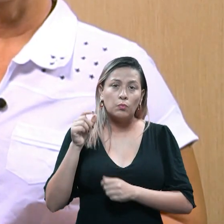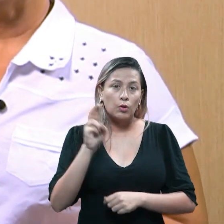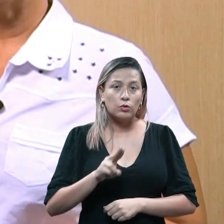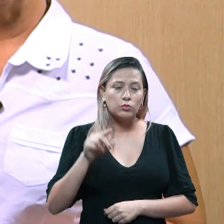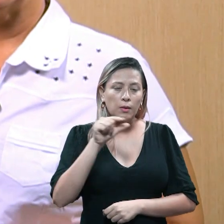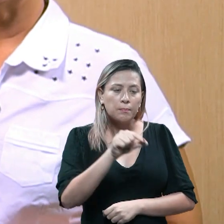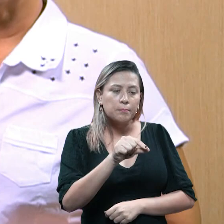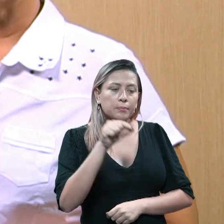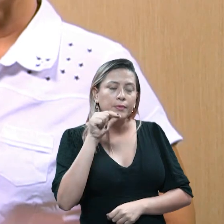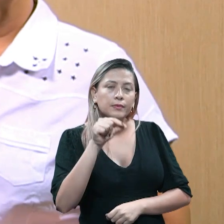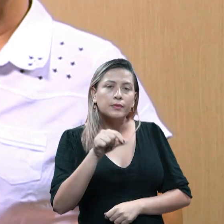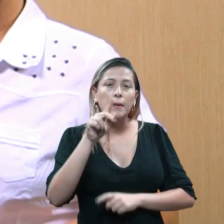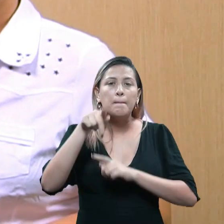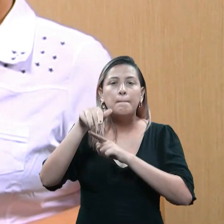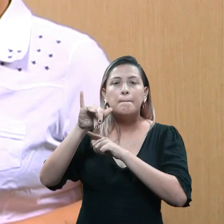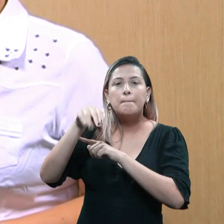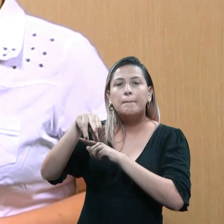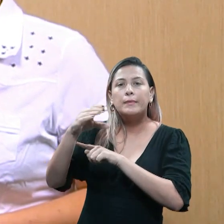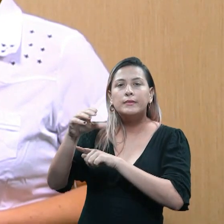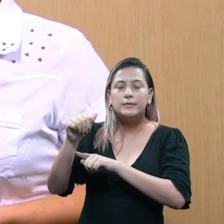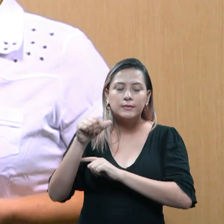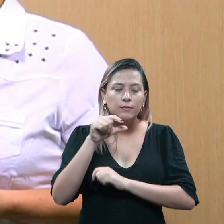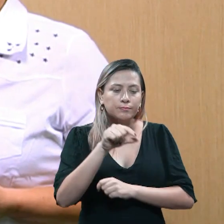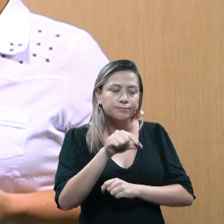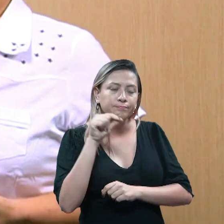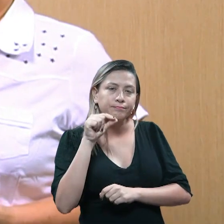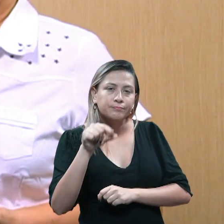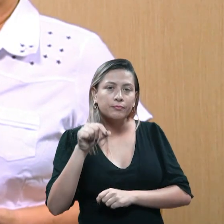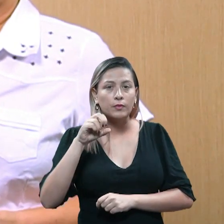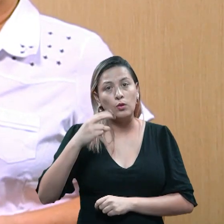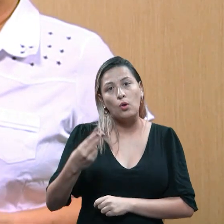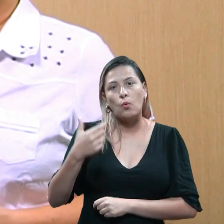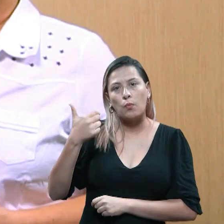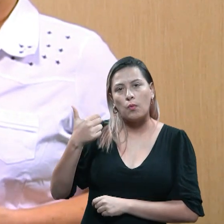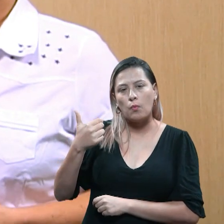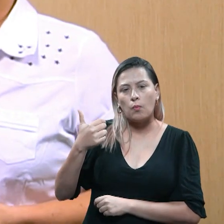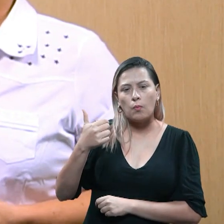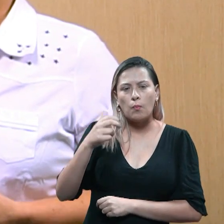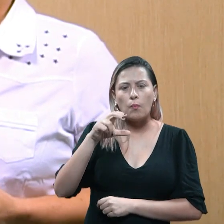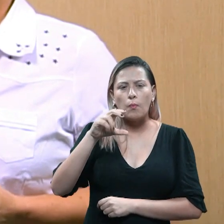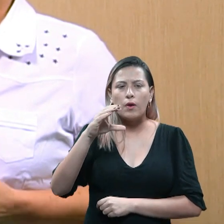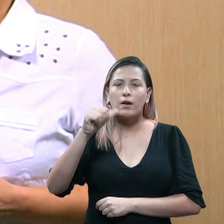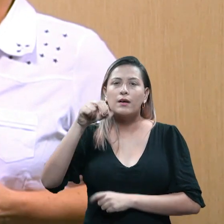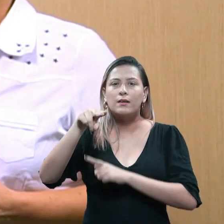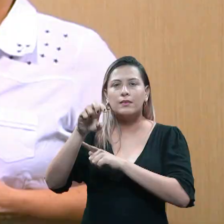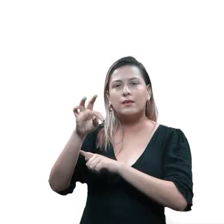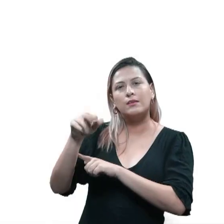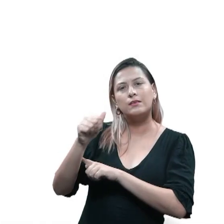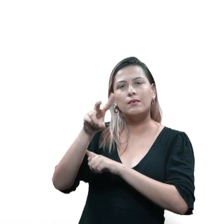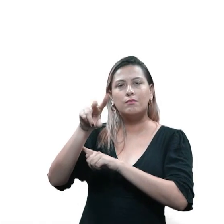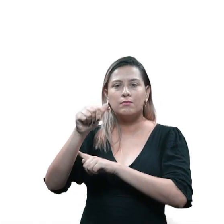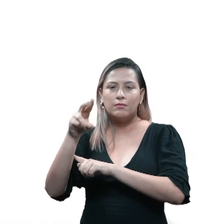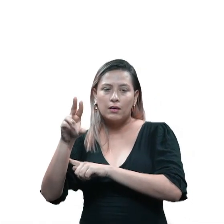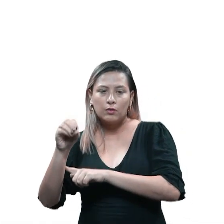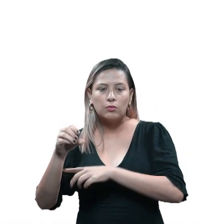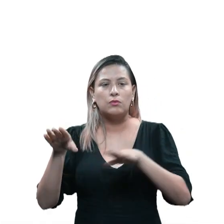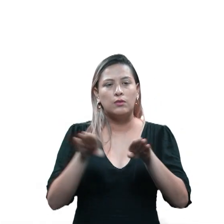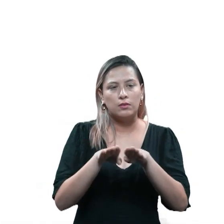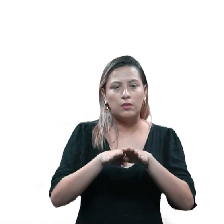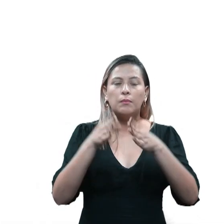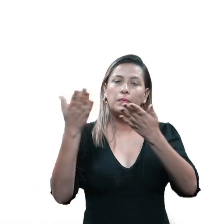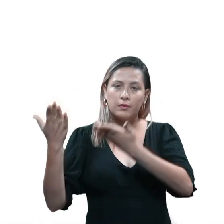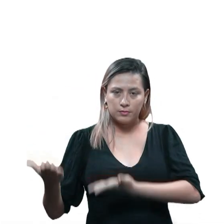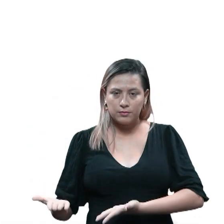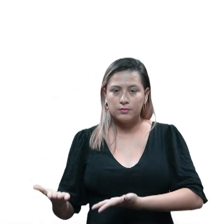uma pinça apropriada para a extração de comedões ou a caneta a vácuo. Existe ainda a limpeza de pele tissué,